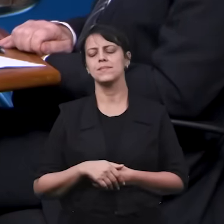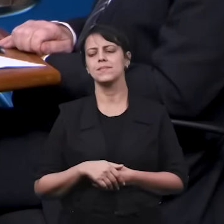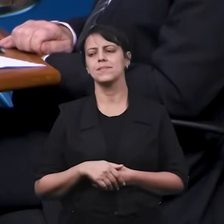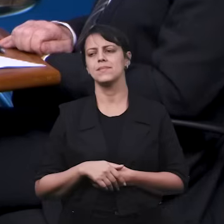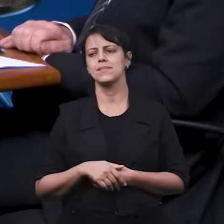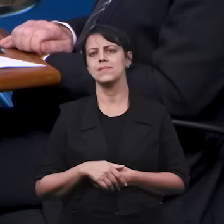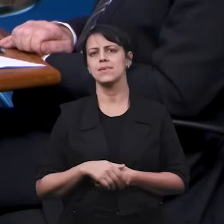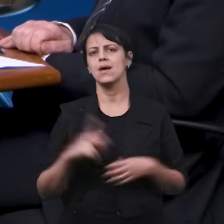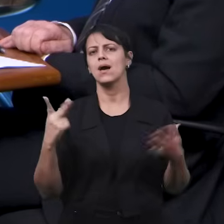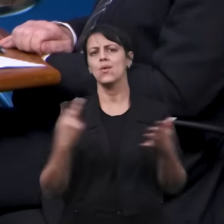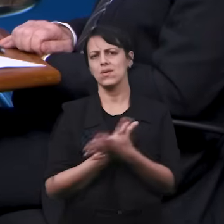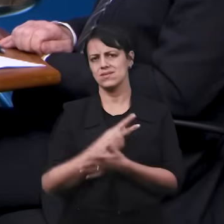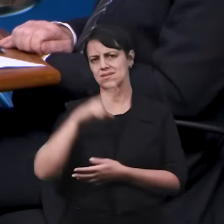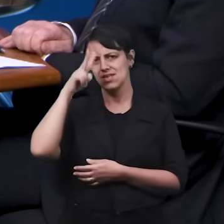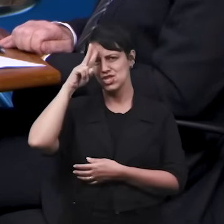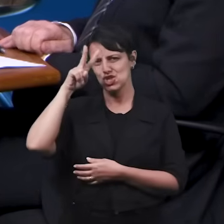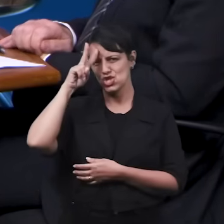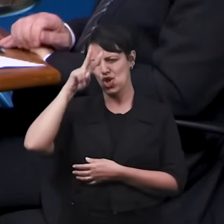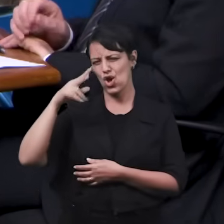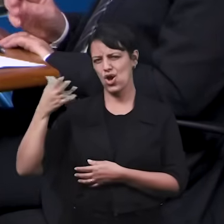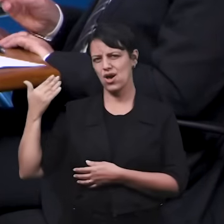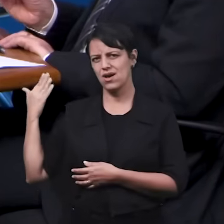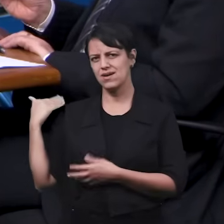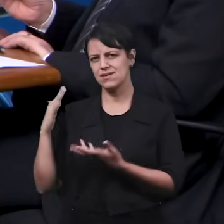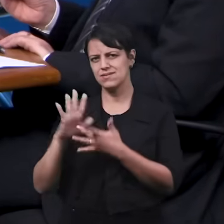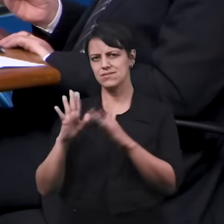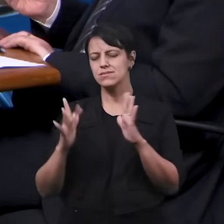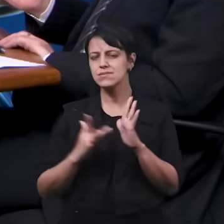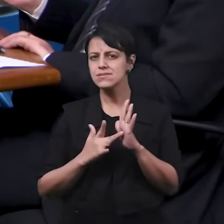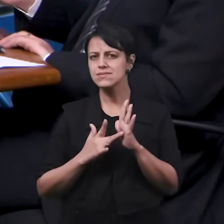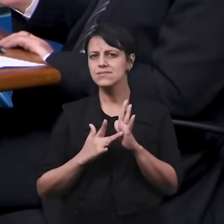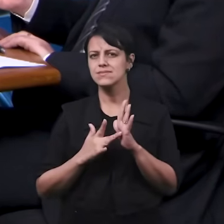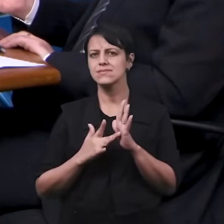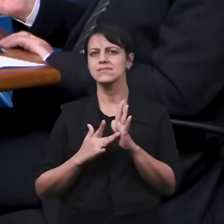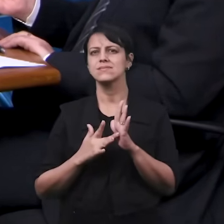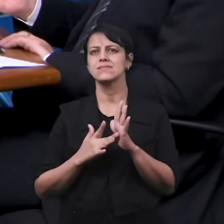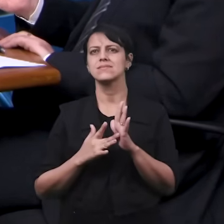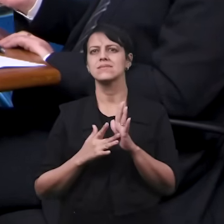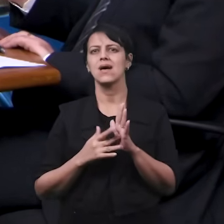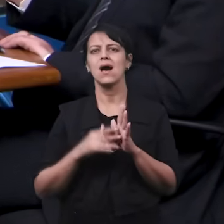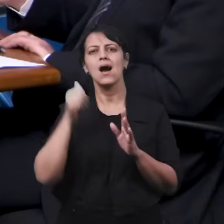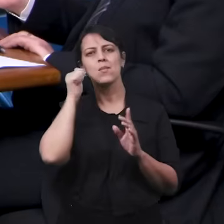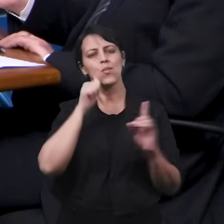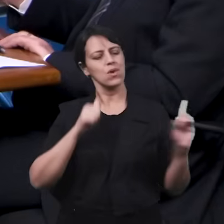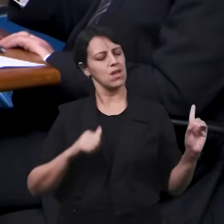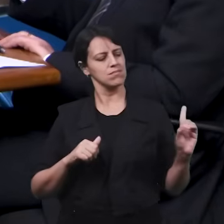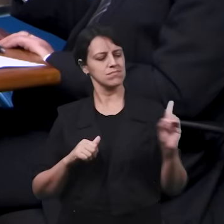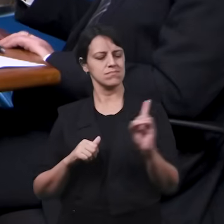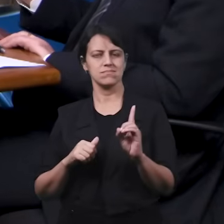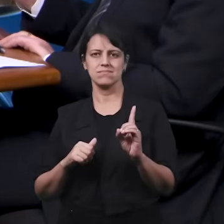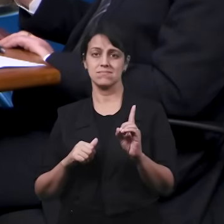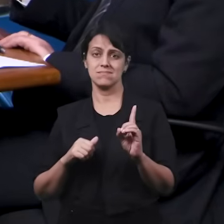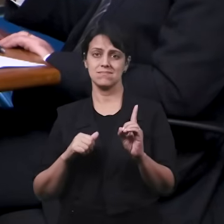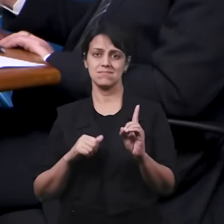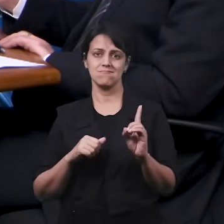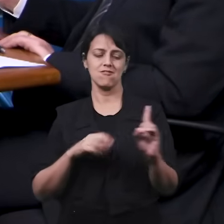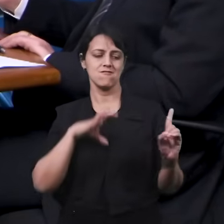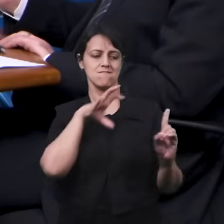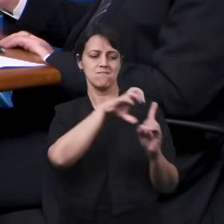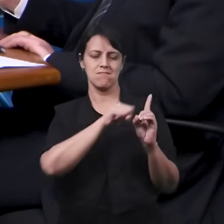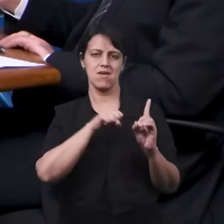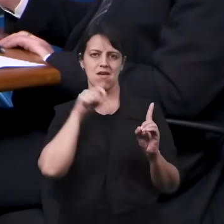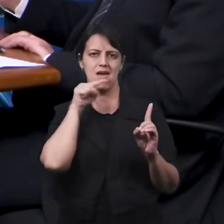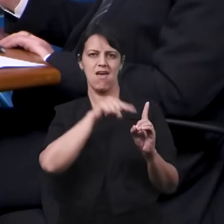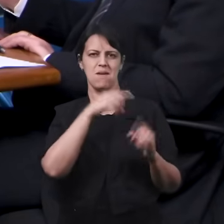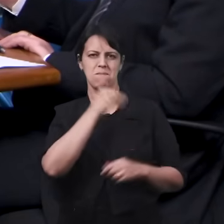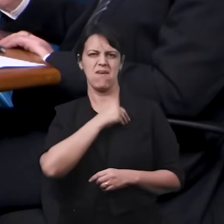aquela passagem do Senhor Jesus, quando levaram ao Senhor Jesus uma mulher que foi pega no pecado